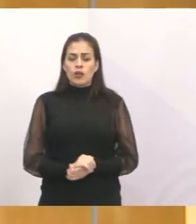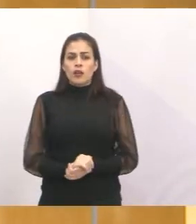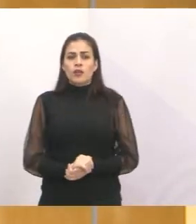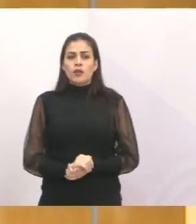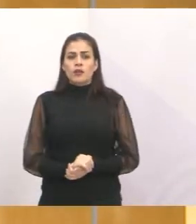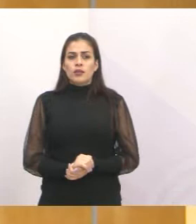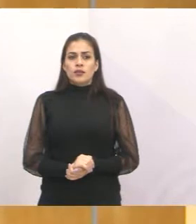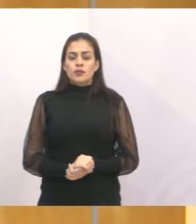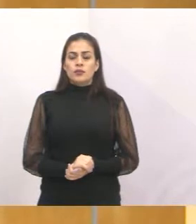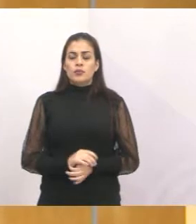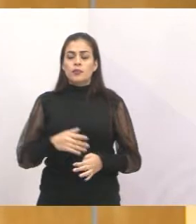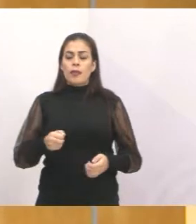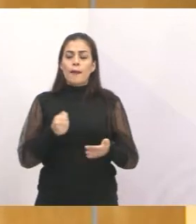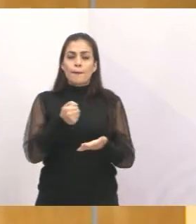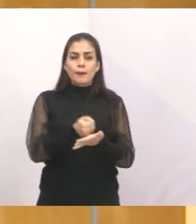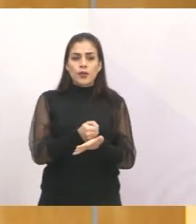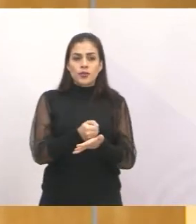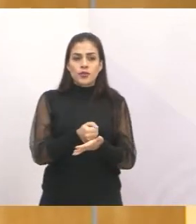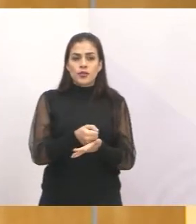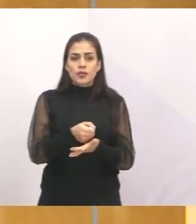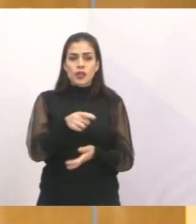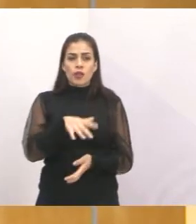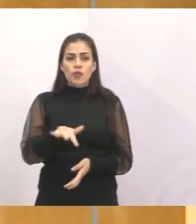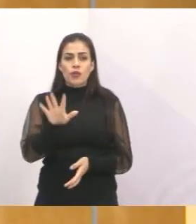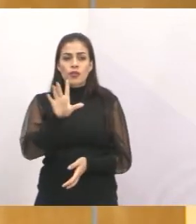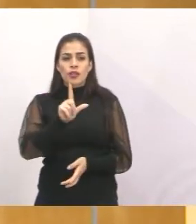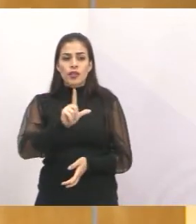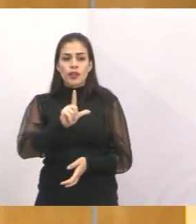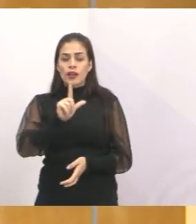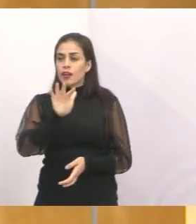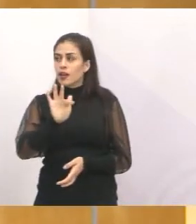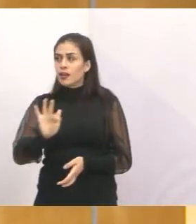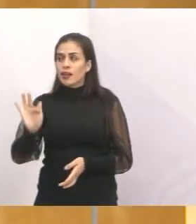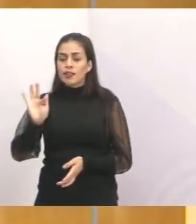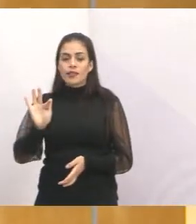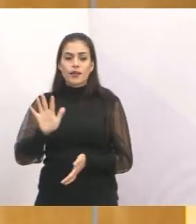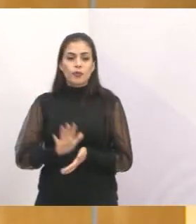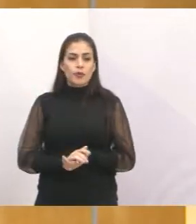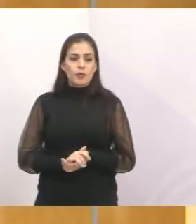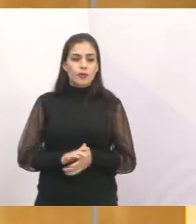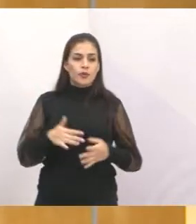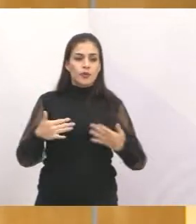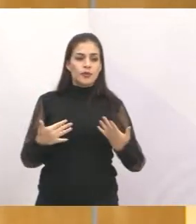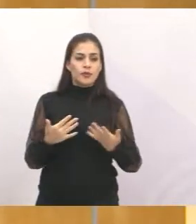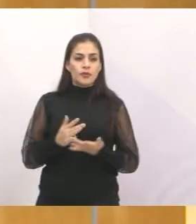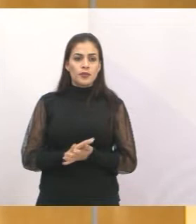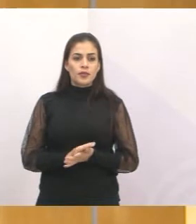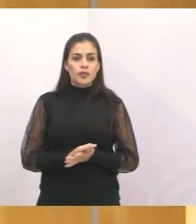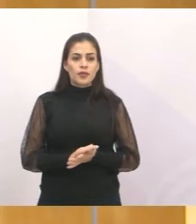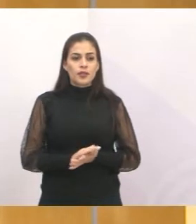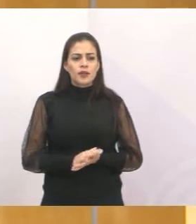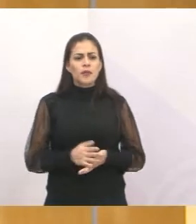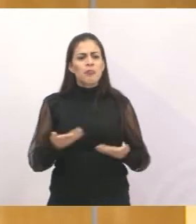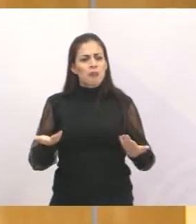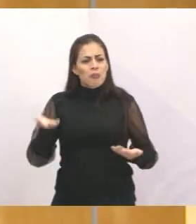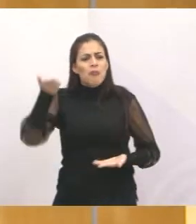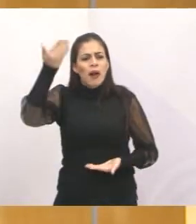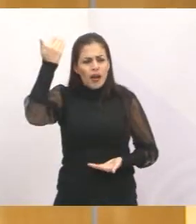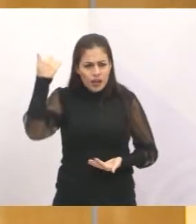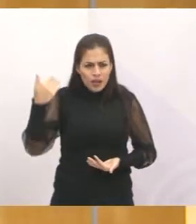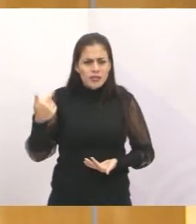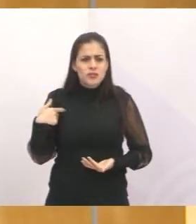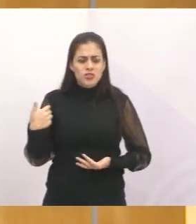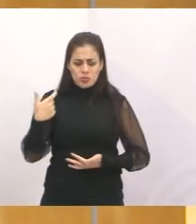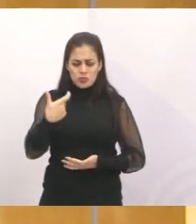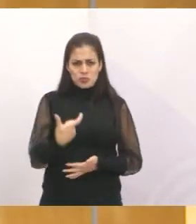imposição da lei federal, fez com que criássemos esse serviço. Eu, na ocasião, estava como vereador